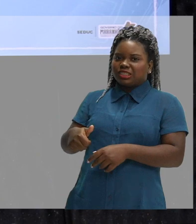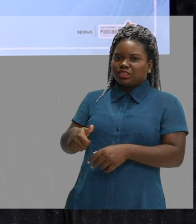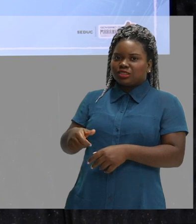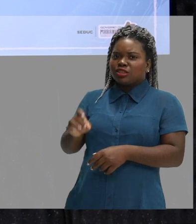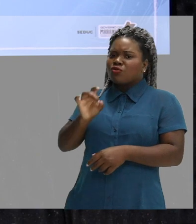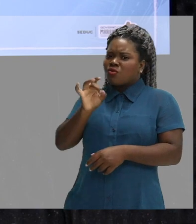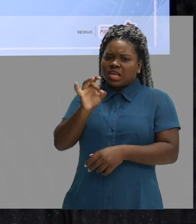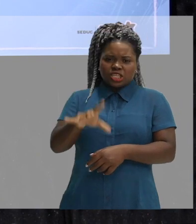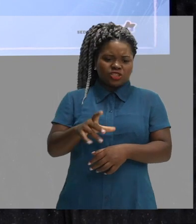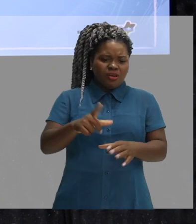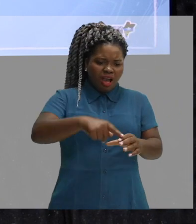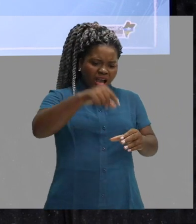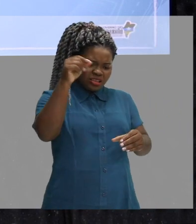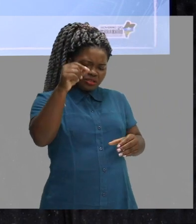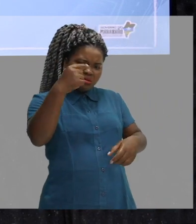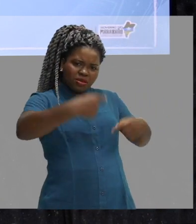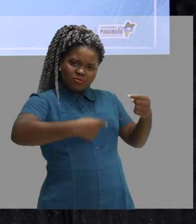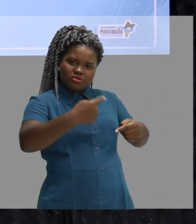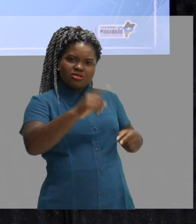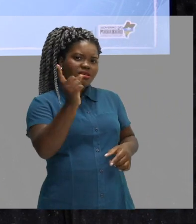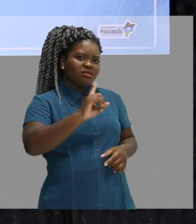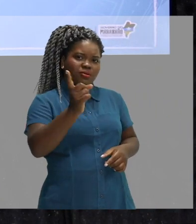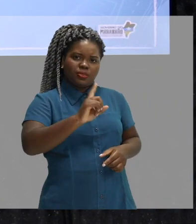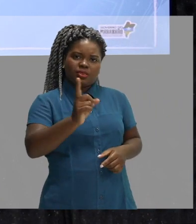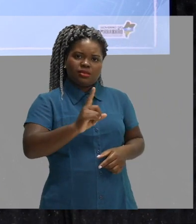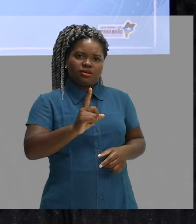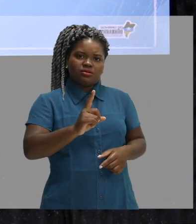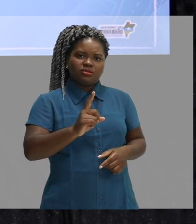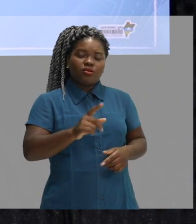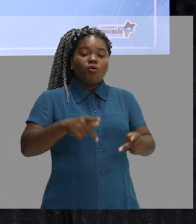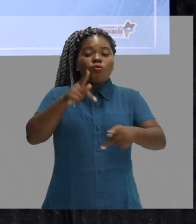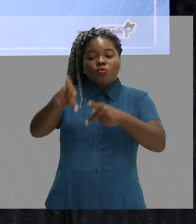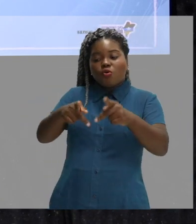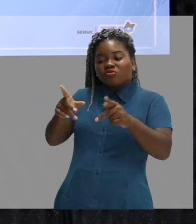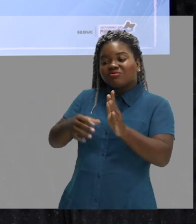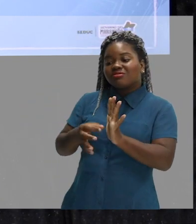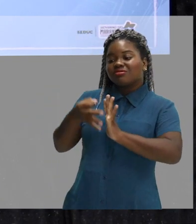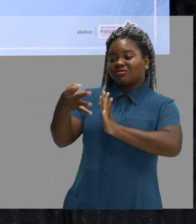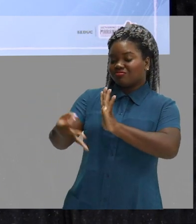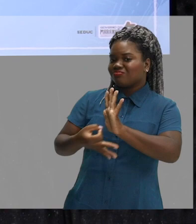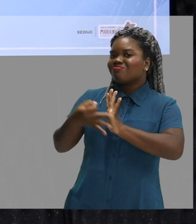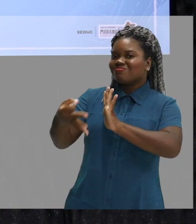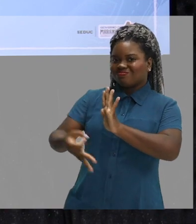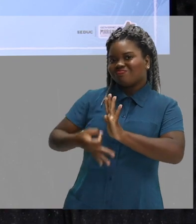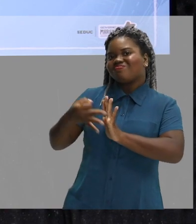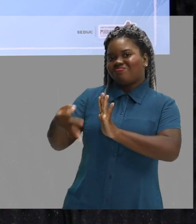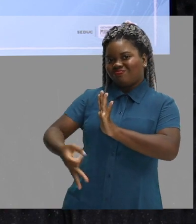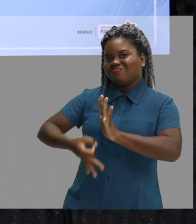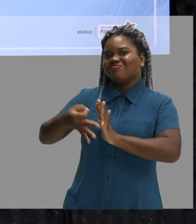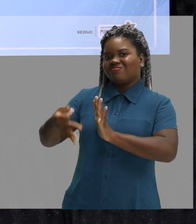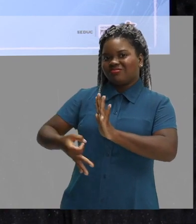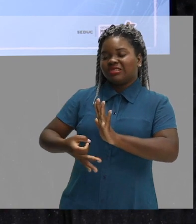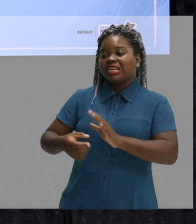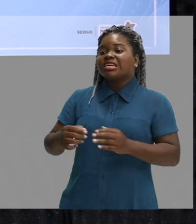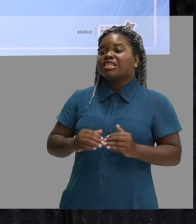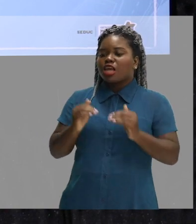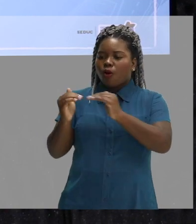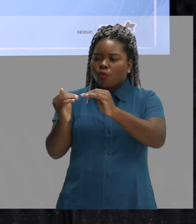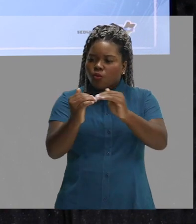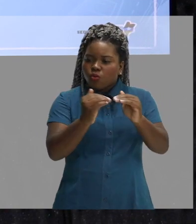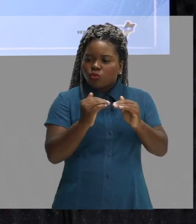não. Mas qualquer decisão que seja tomada politicamente, ela teria que ter a